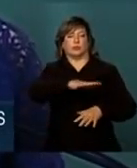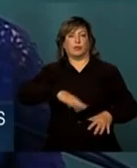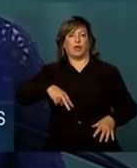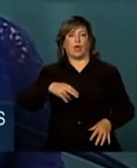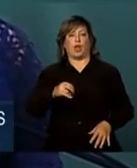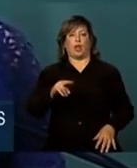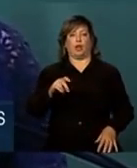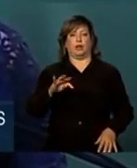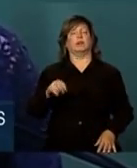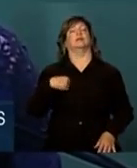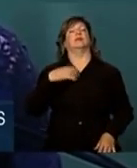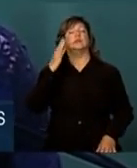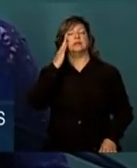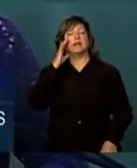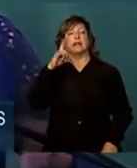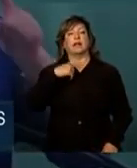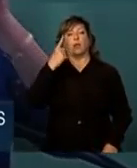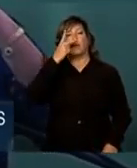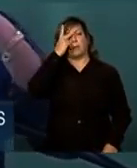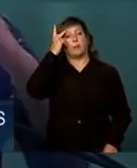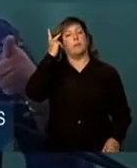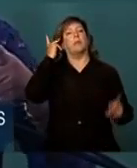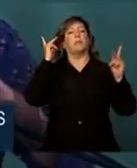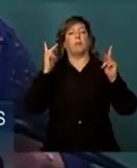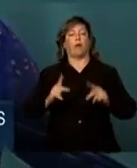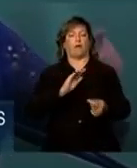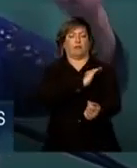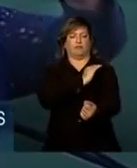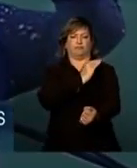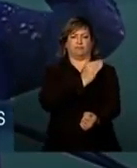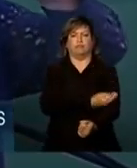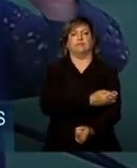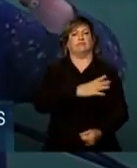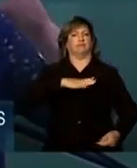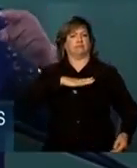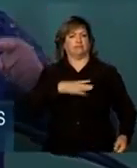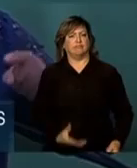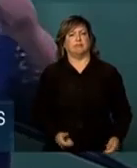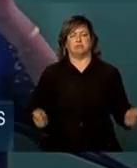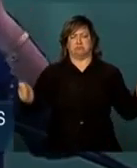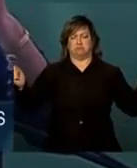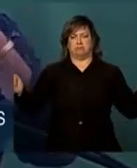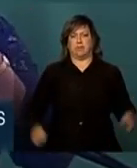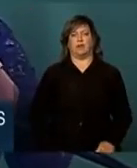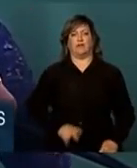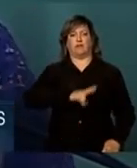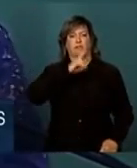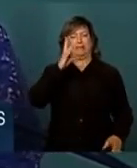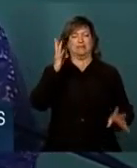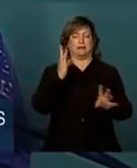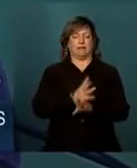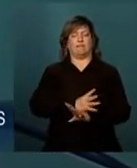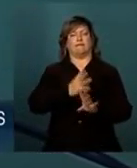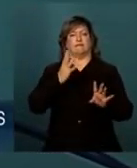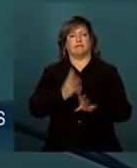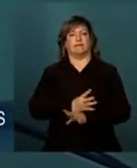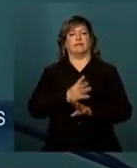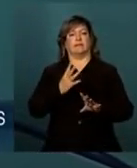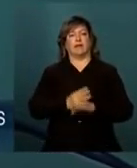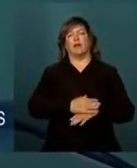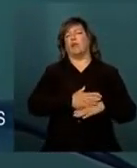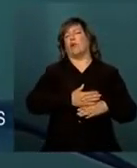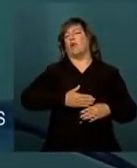sei que tem um povo com uma grande garra, com uma capacidade imensa de resistir ao longo